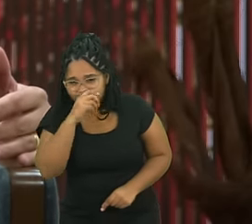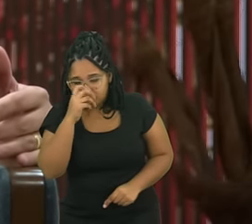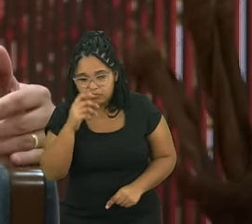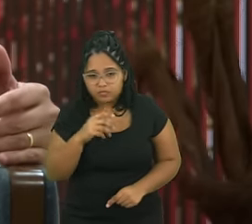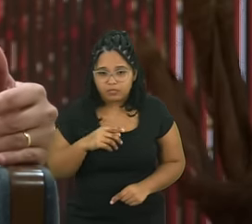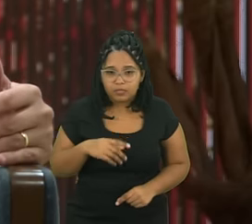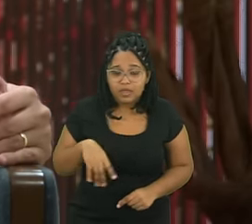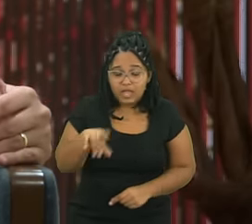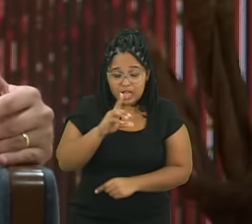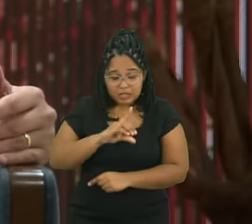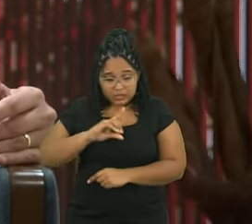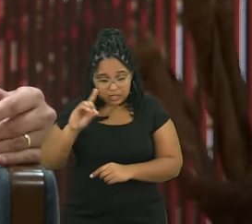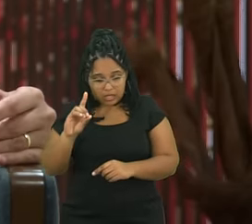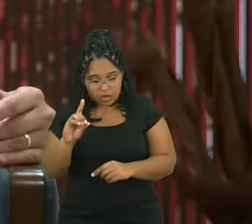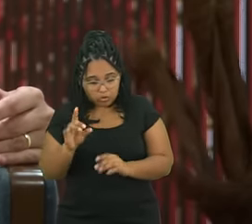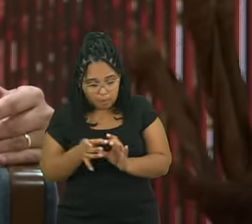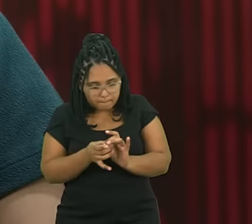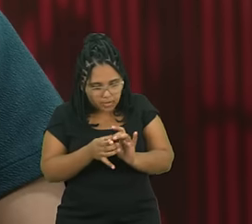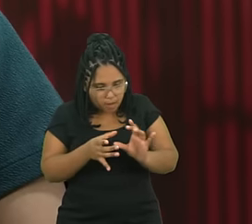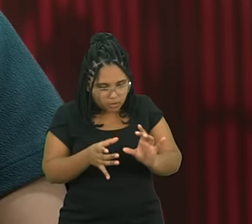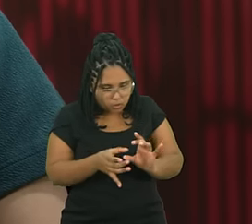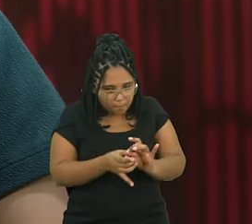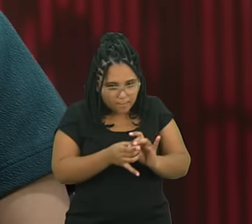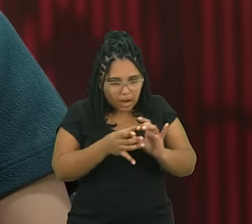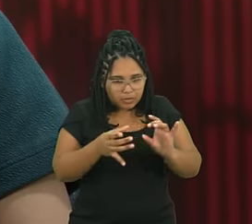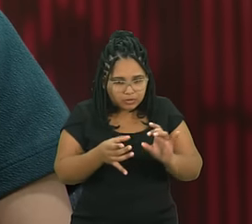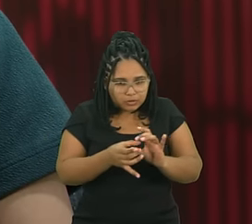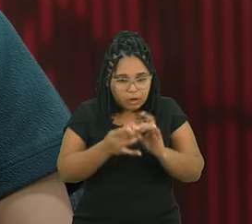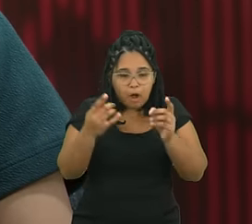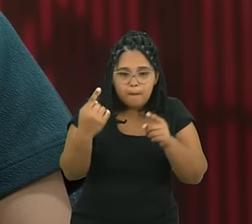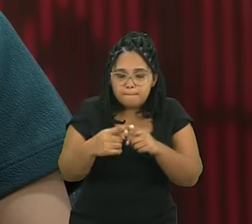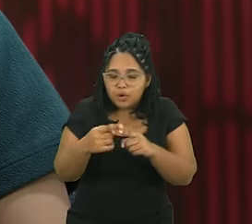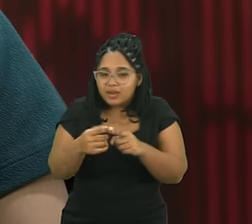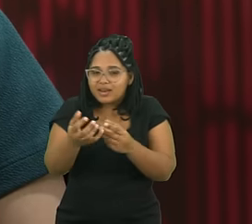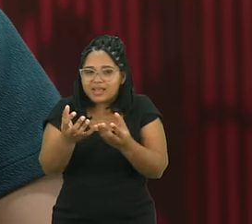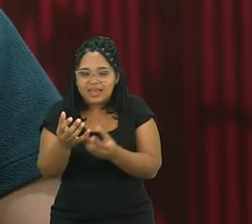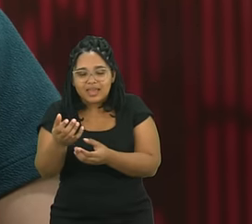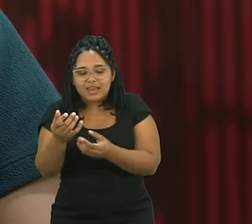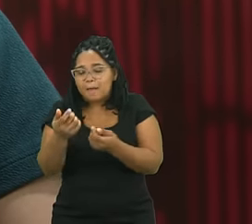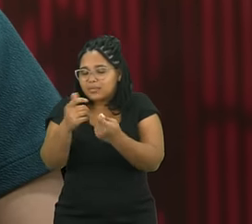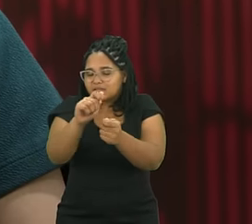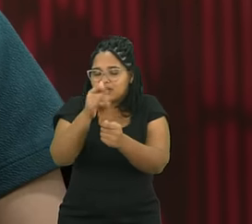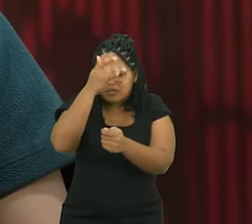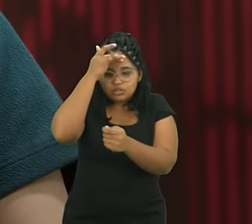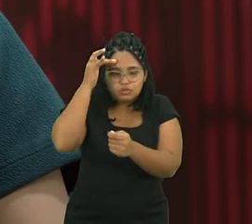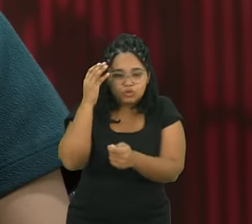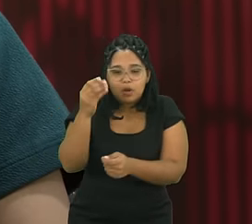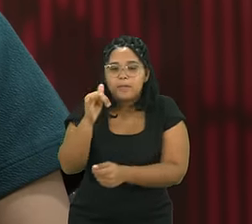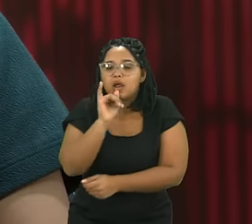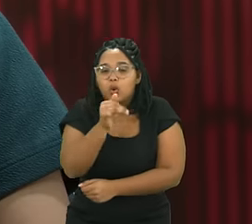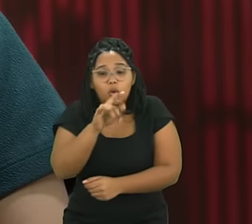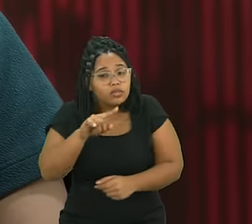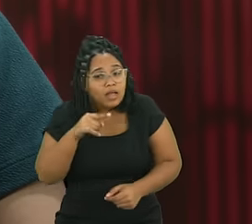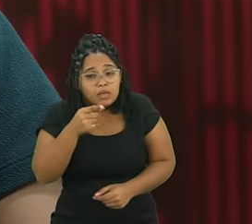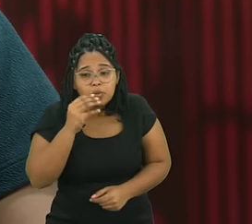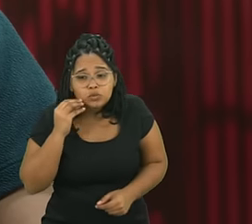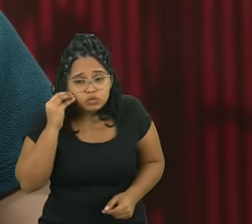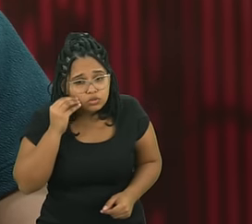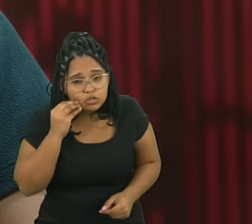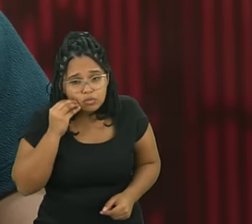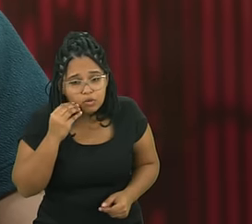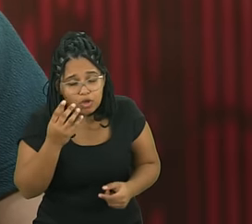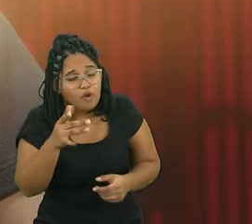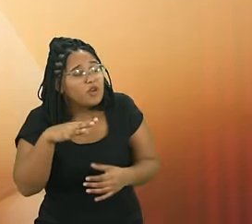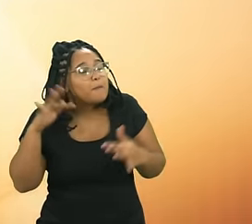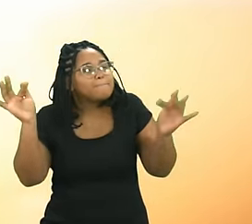alguém dele para cuidar do nosso pastor. Eu me senti muito grata e feliz por poder participar e ajudar e